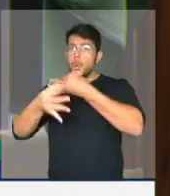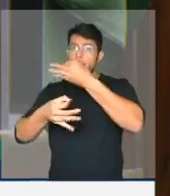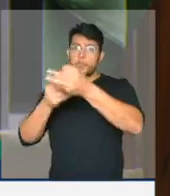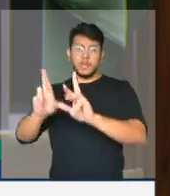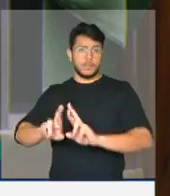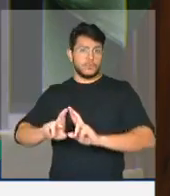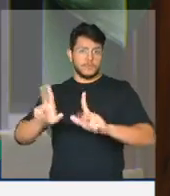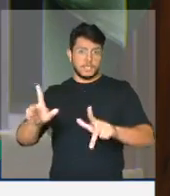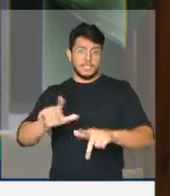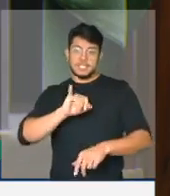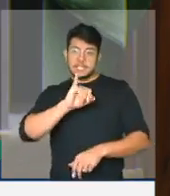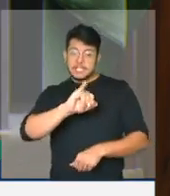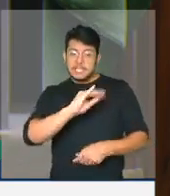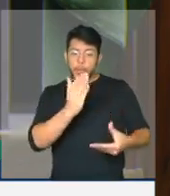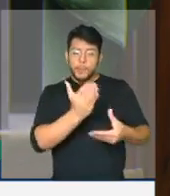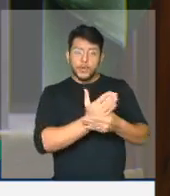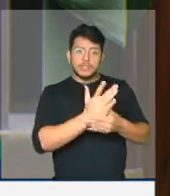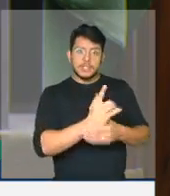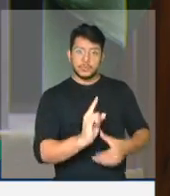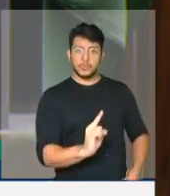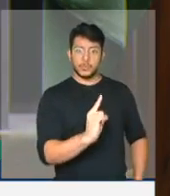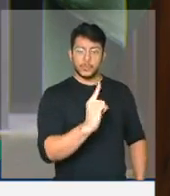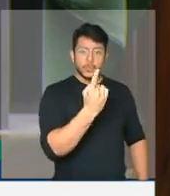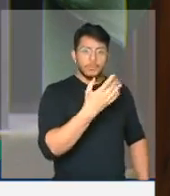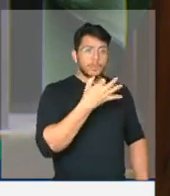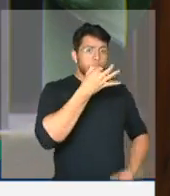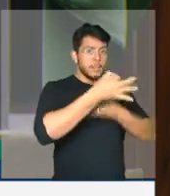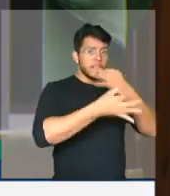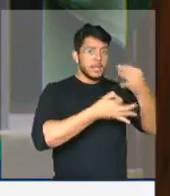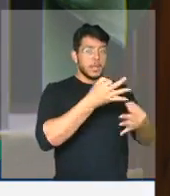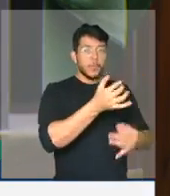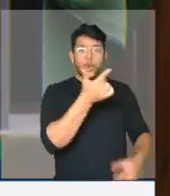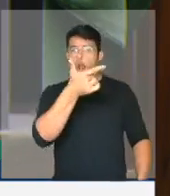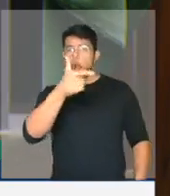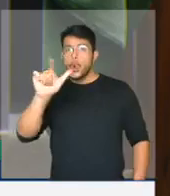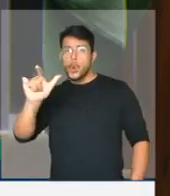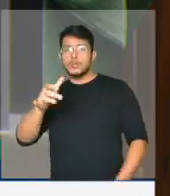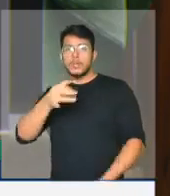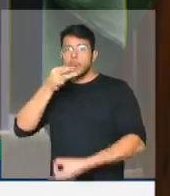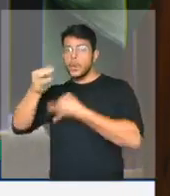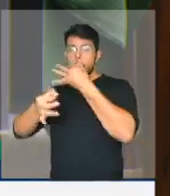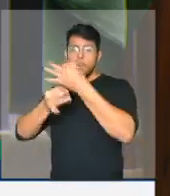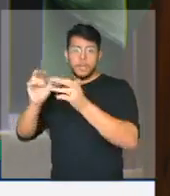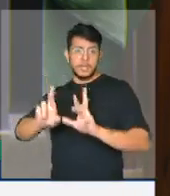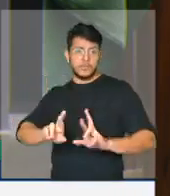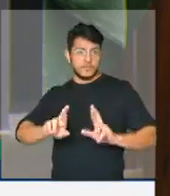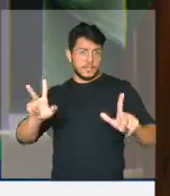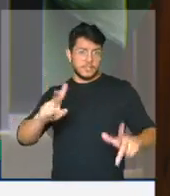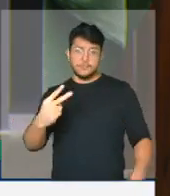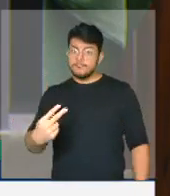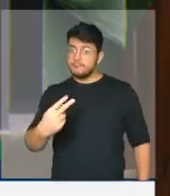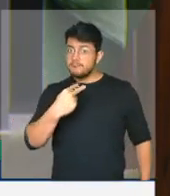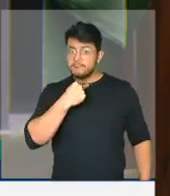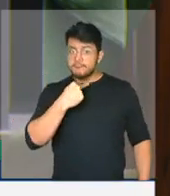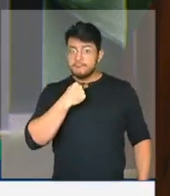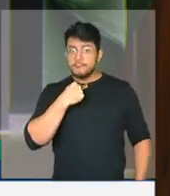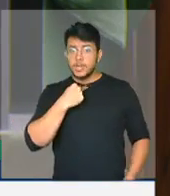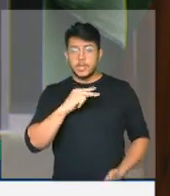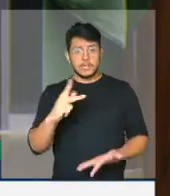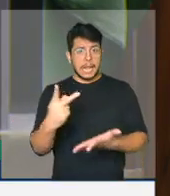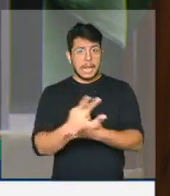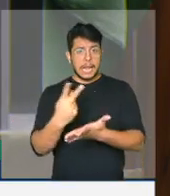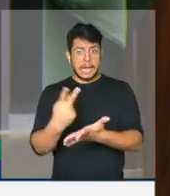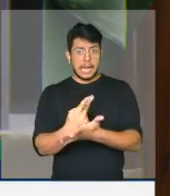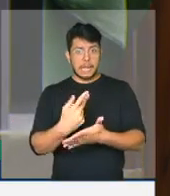pode se posicionar de uma maneira no processo jurídico e para fora ficar fazendo bravatas, enganando as